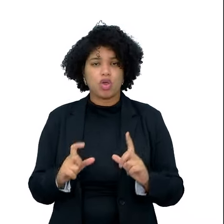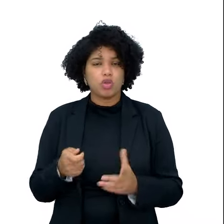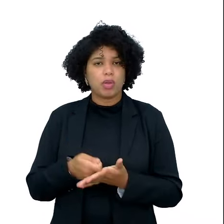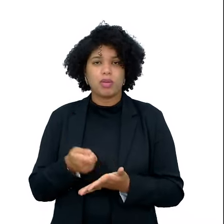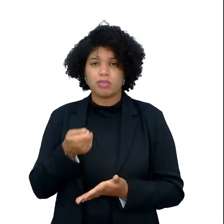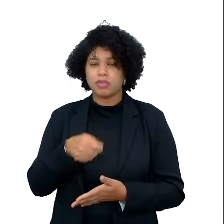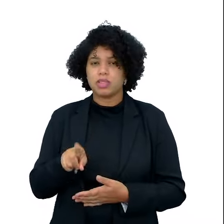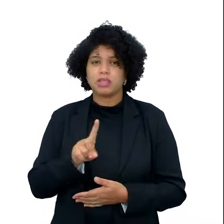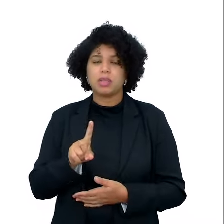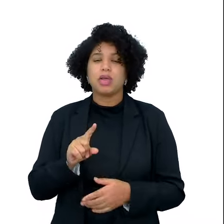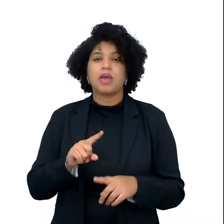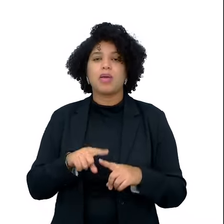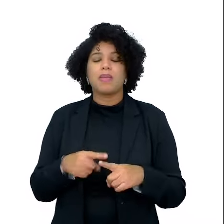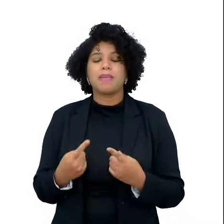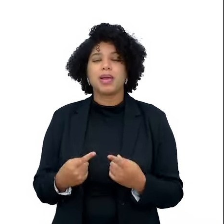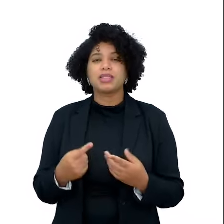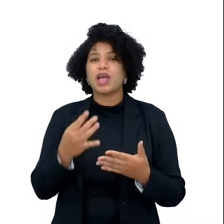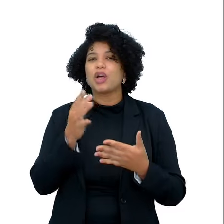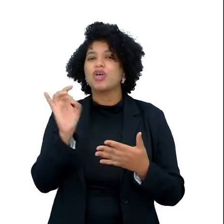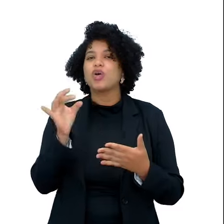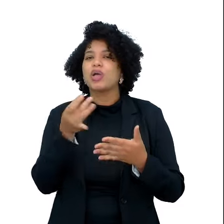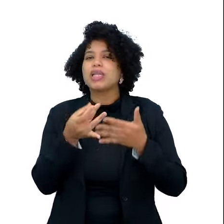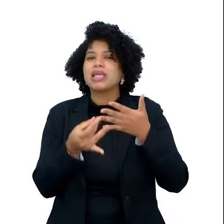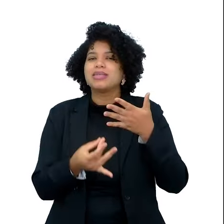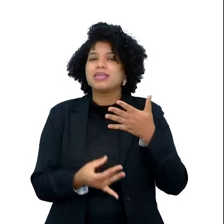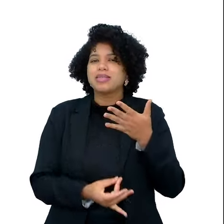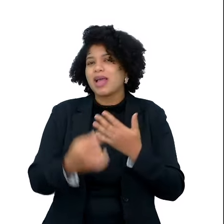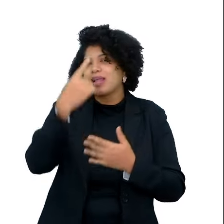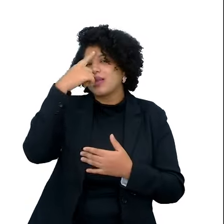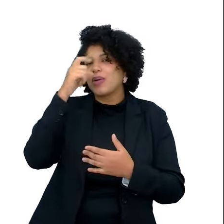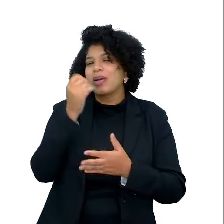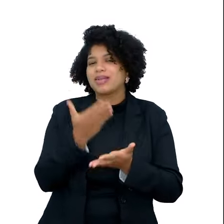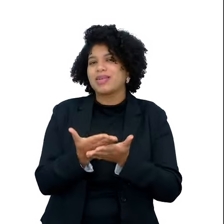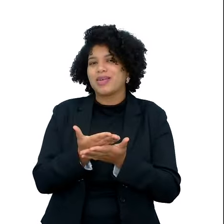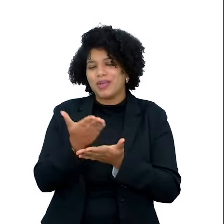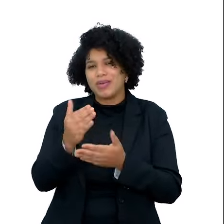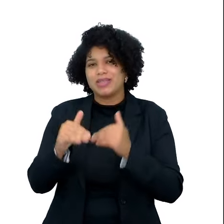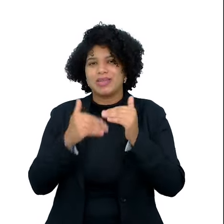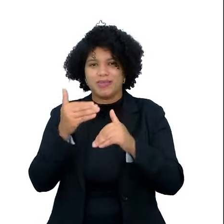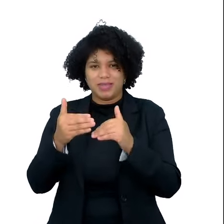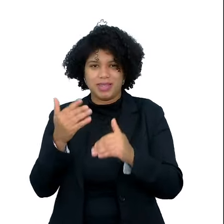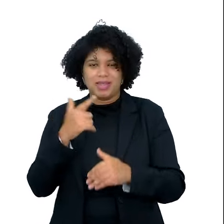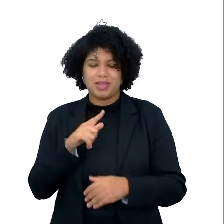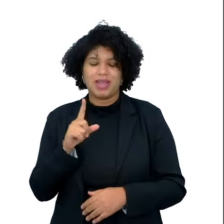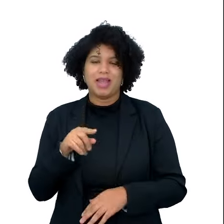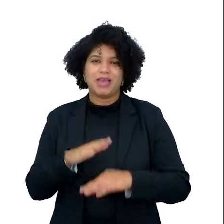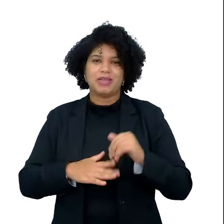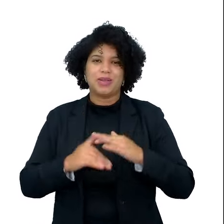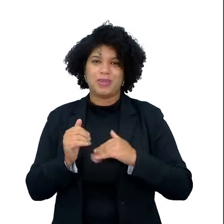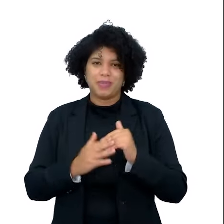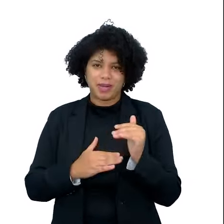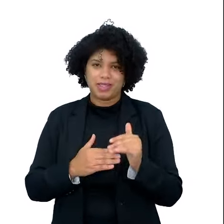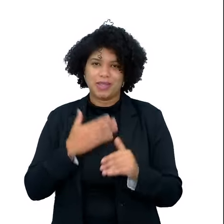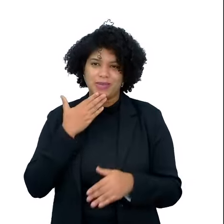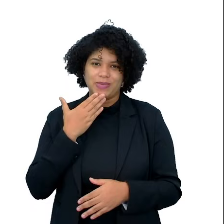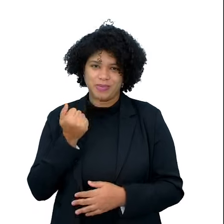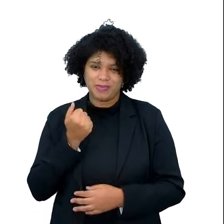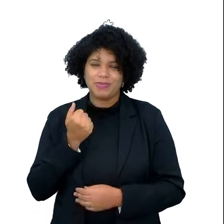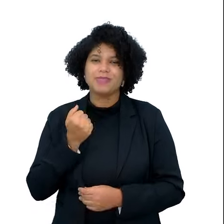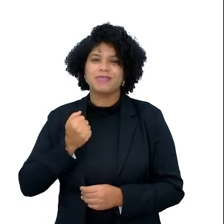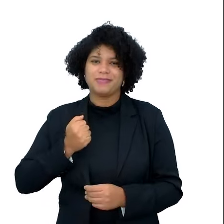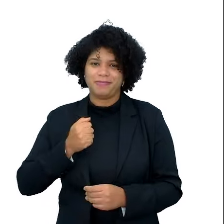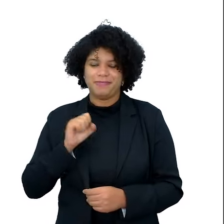que tenha pelo menos uma descrição da ideia, da aula que você desenvolveu. Essas boas práticas são